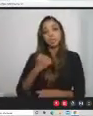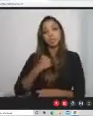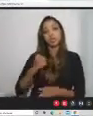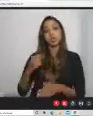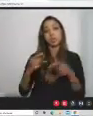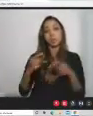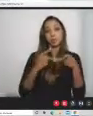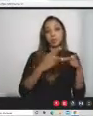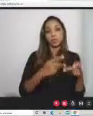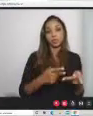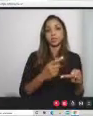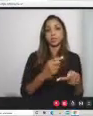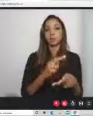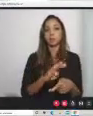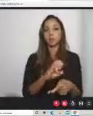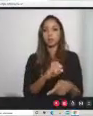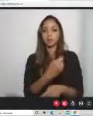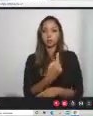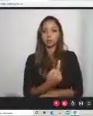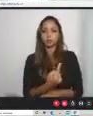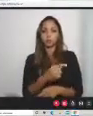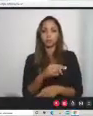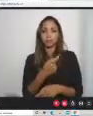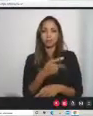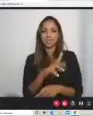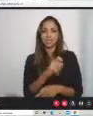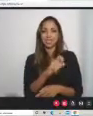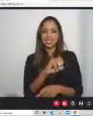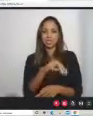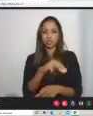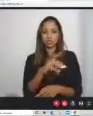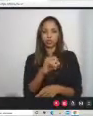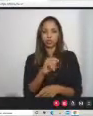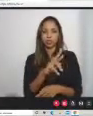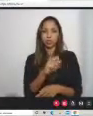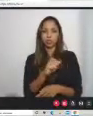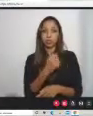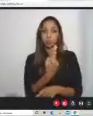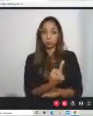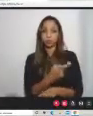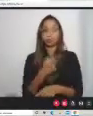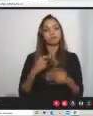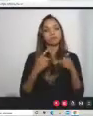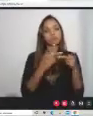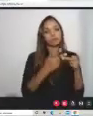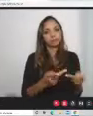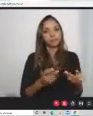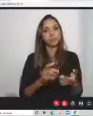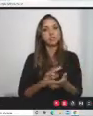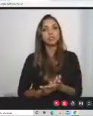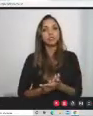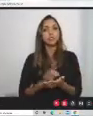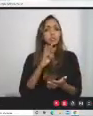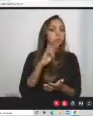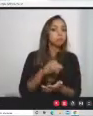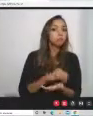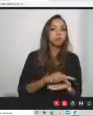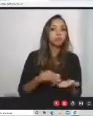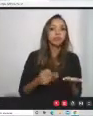1. Vimos também, fizemos um relatório de diversas questões e de forma especial, como ele citou, a questão da